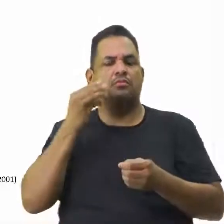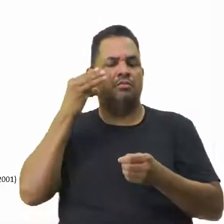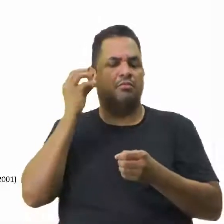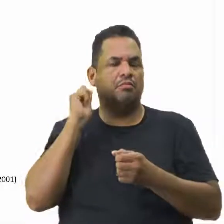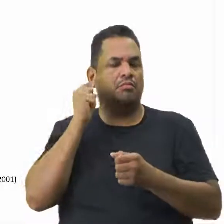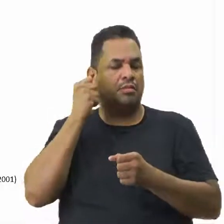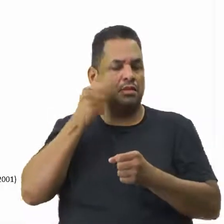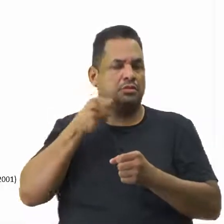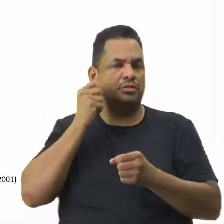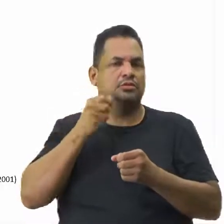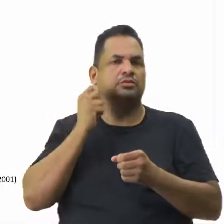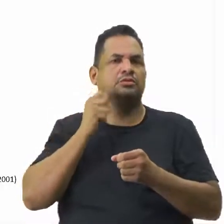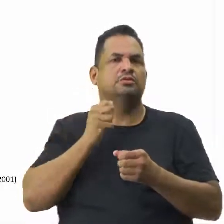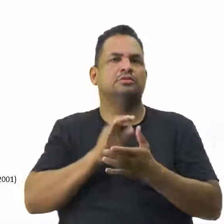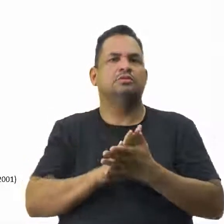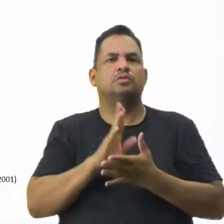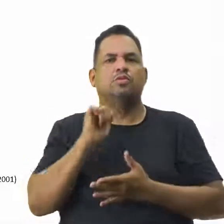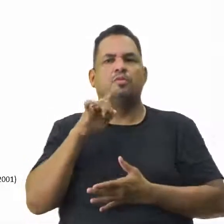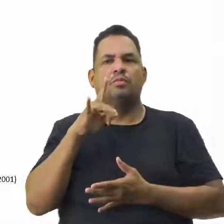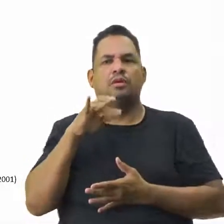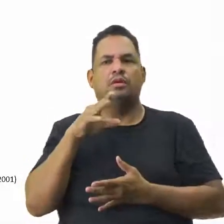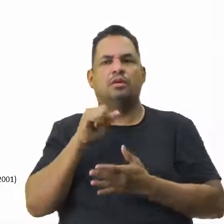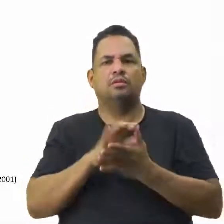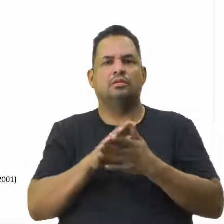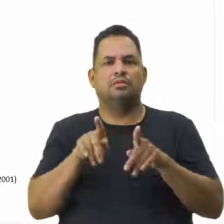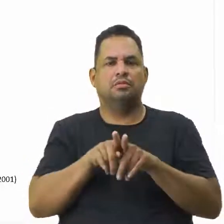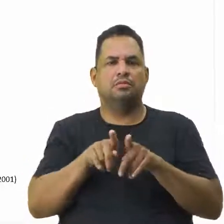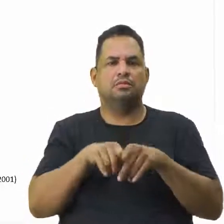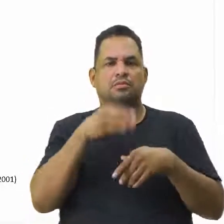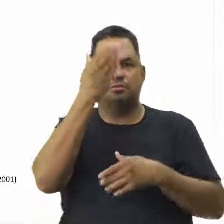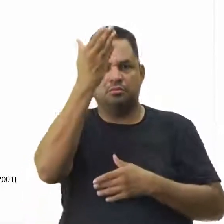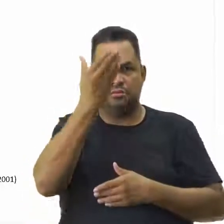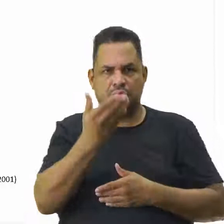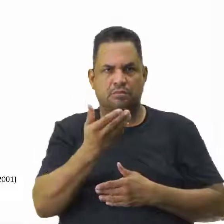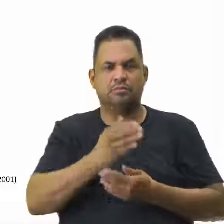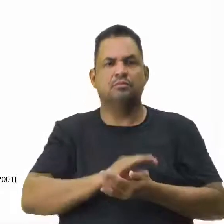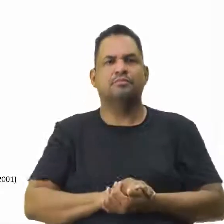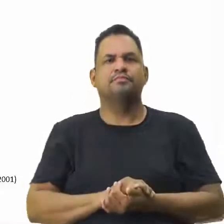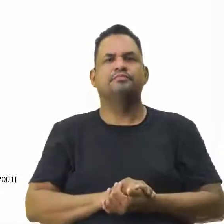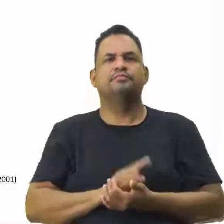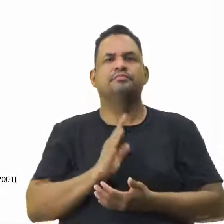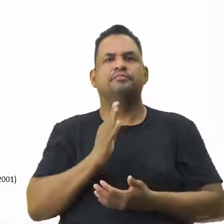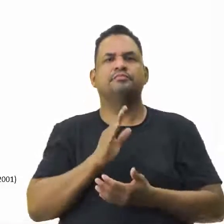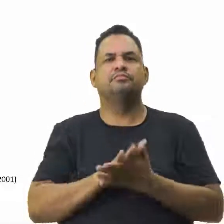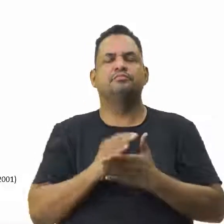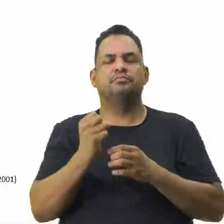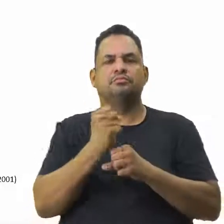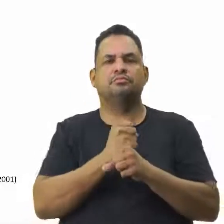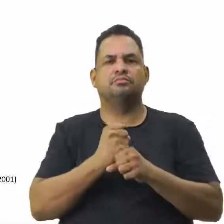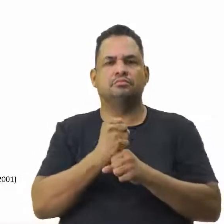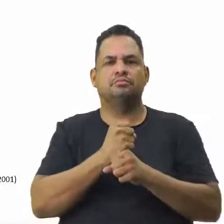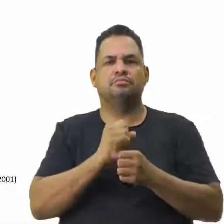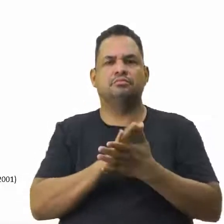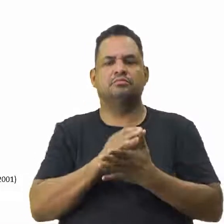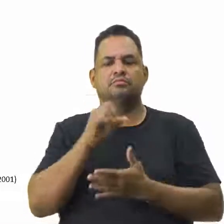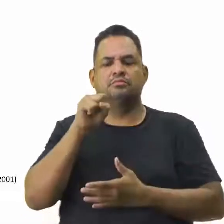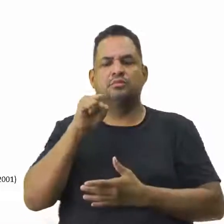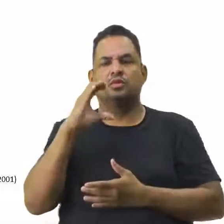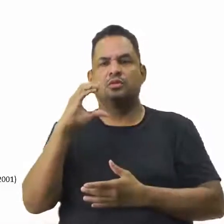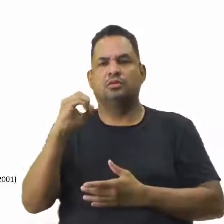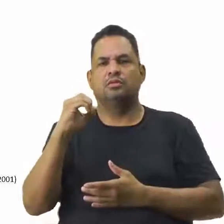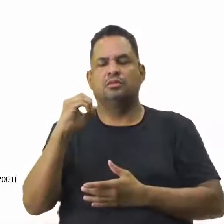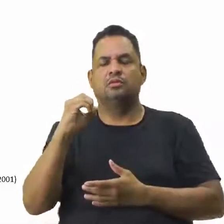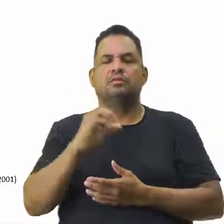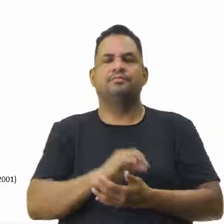em Machadinho, Urupá em Machadinho. Esses aqui já são nos anos 80.